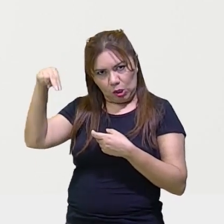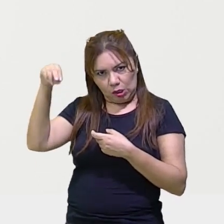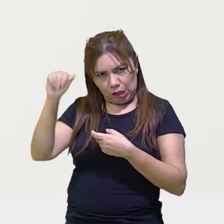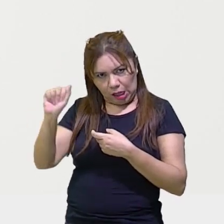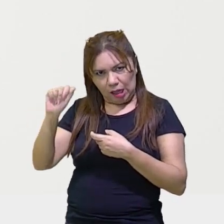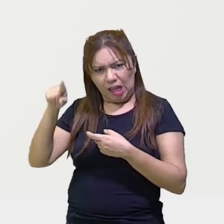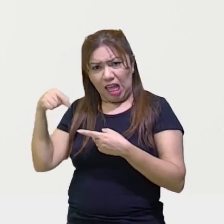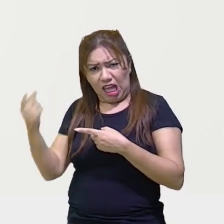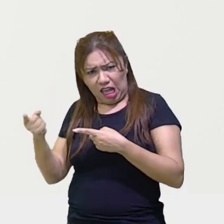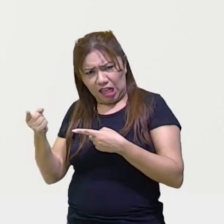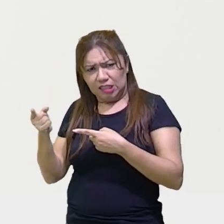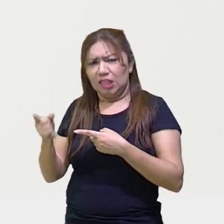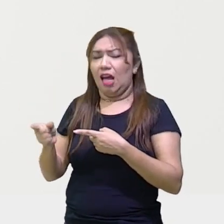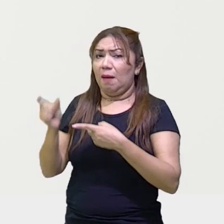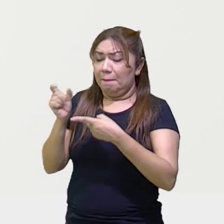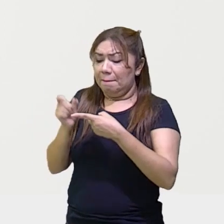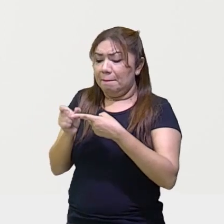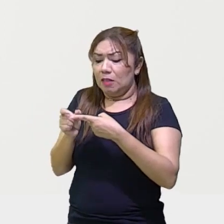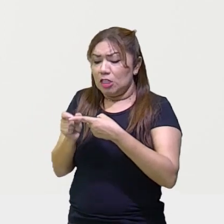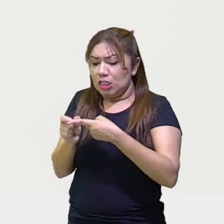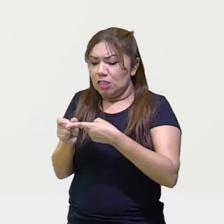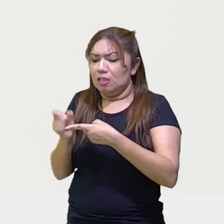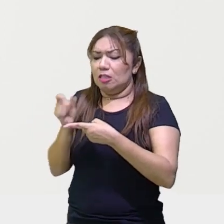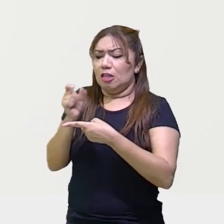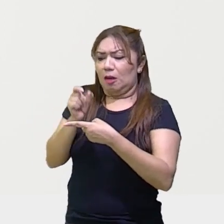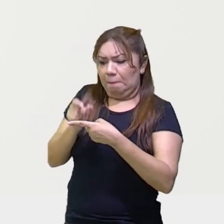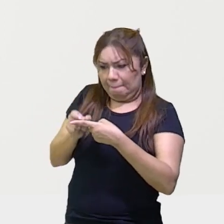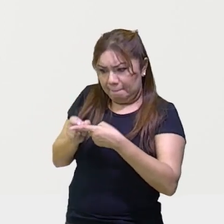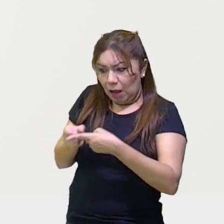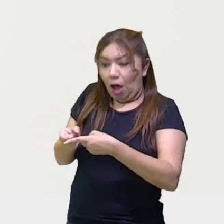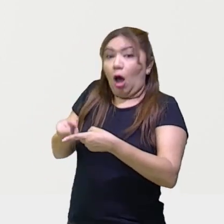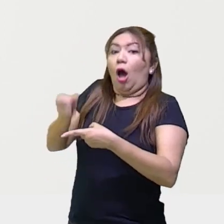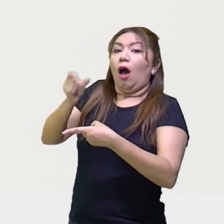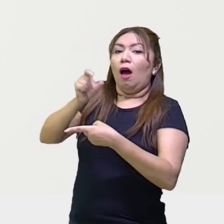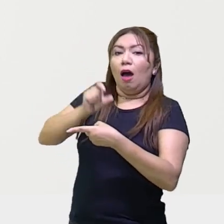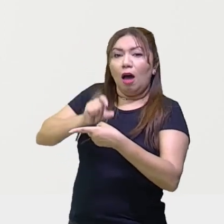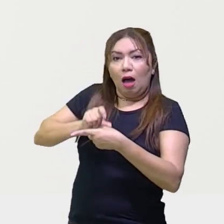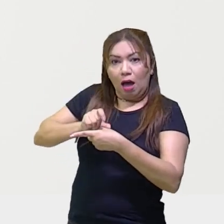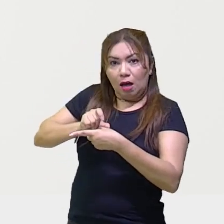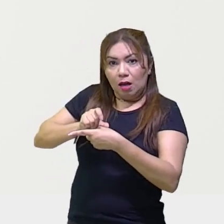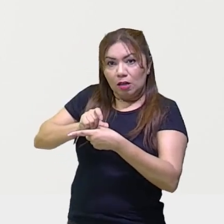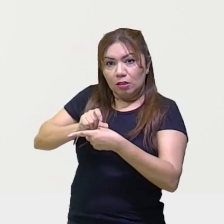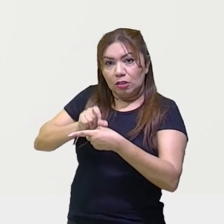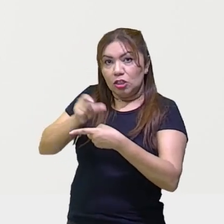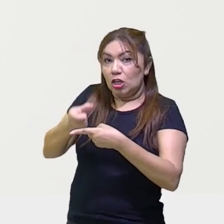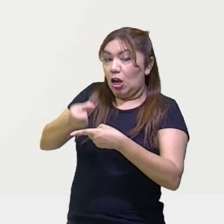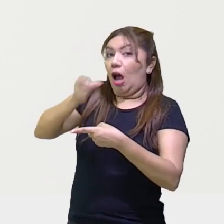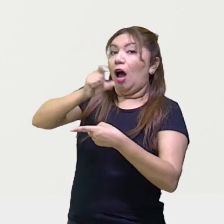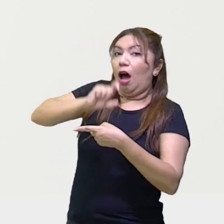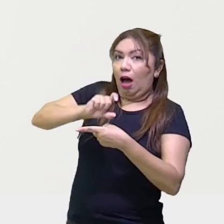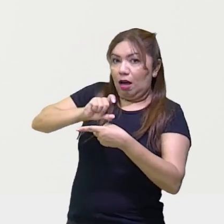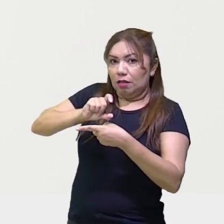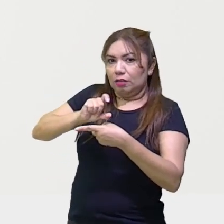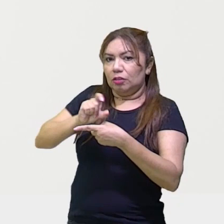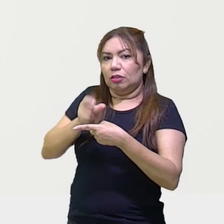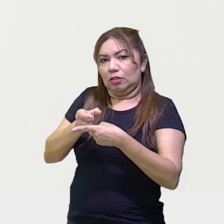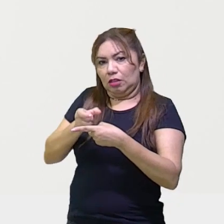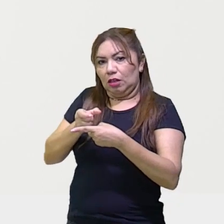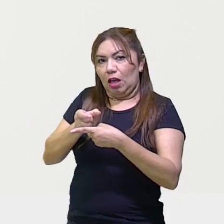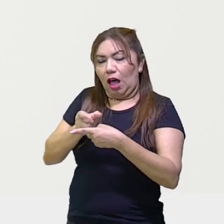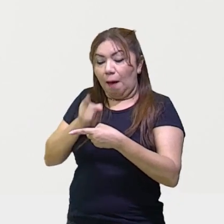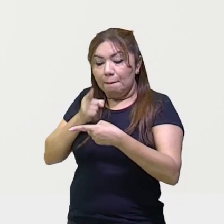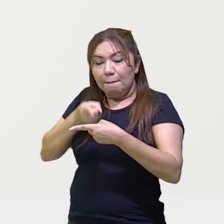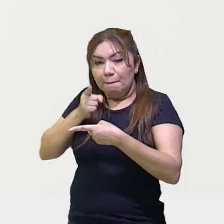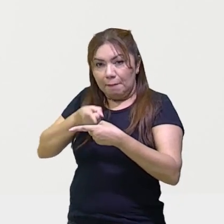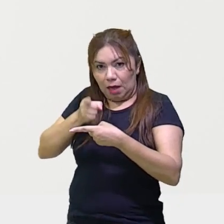proparoxítona. Quando a palavra tônica for a antepenúltima, olha lá, antepenúltima, está